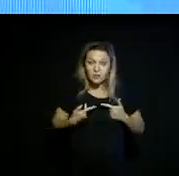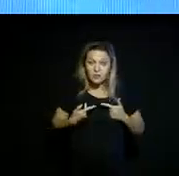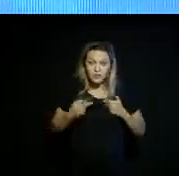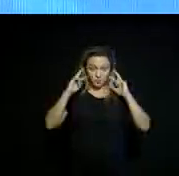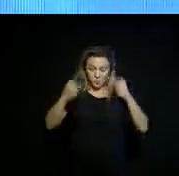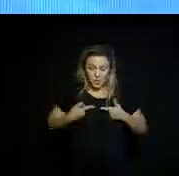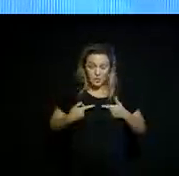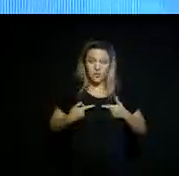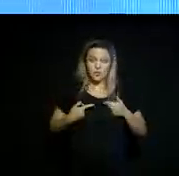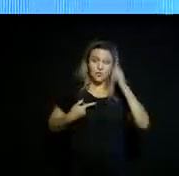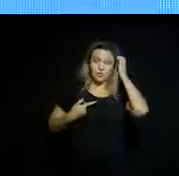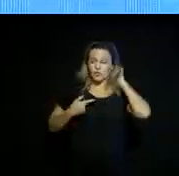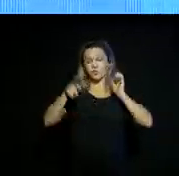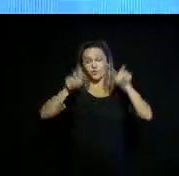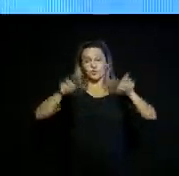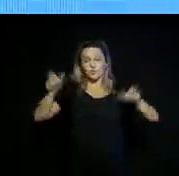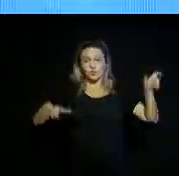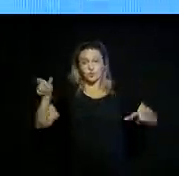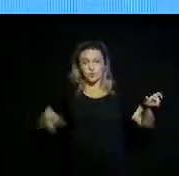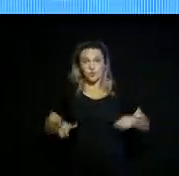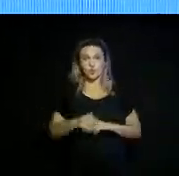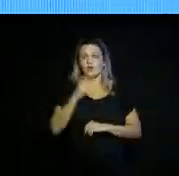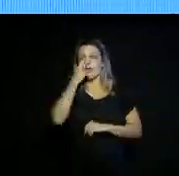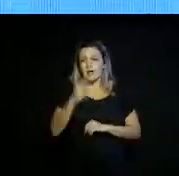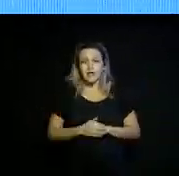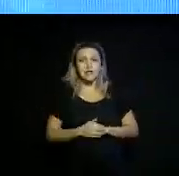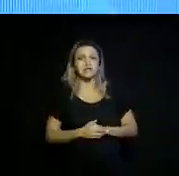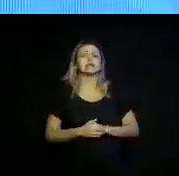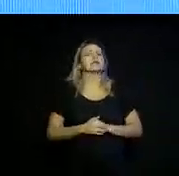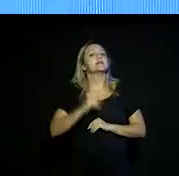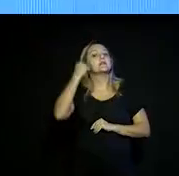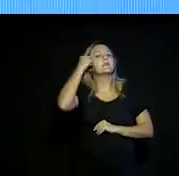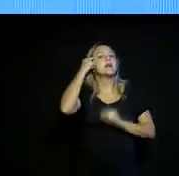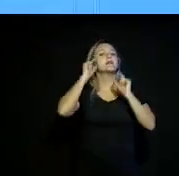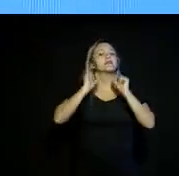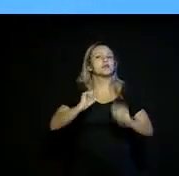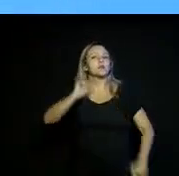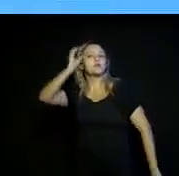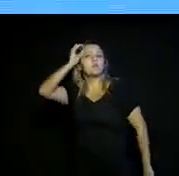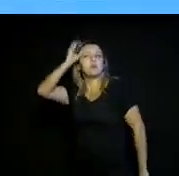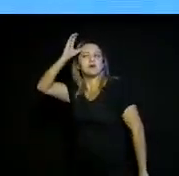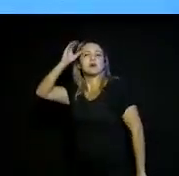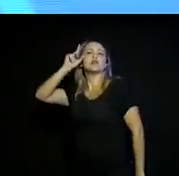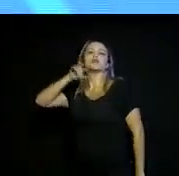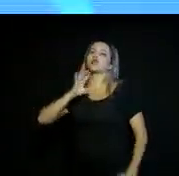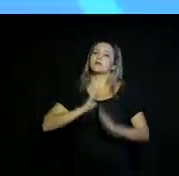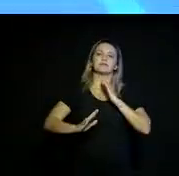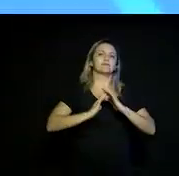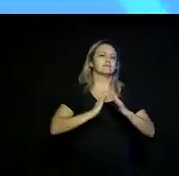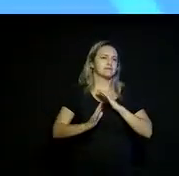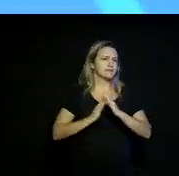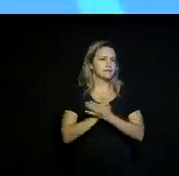uma humanidade, ser humano, que considera o conhecimento como um estorvo. E às vezes temos essa noção de que vivemos